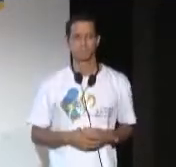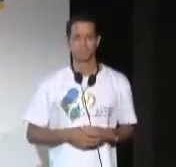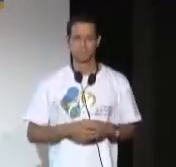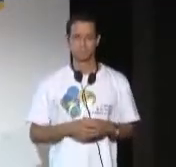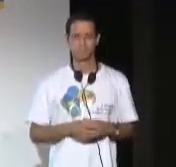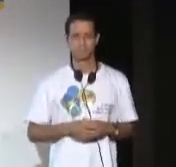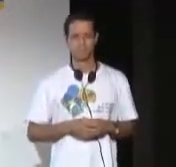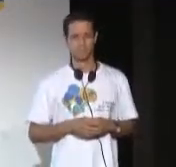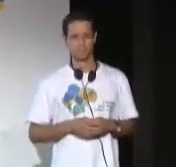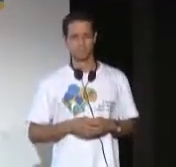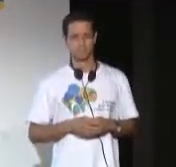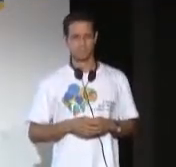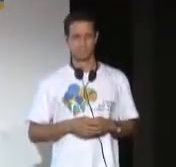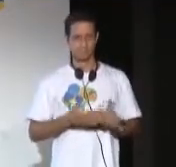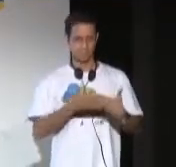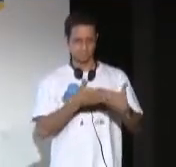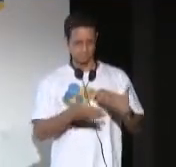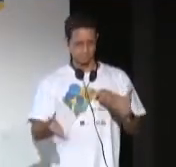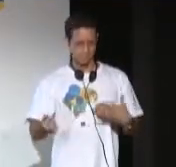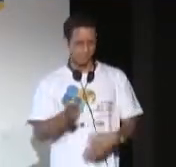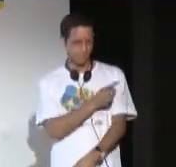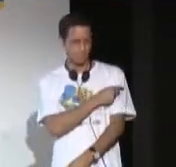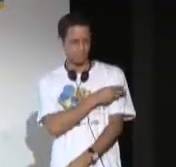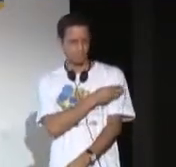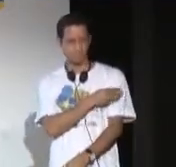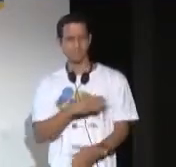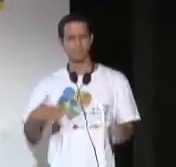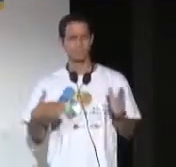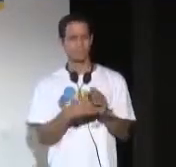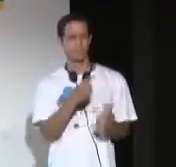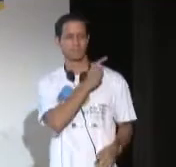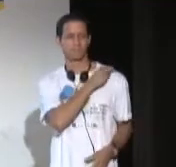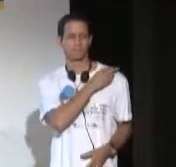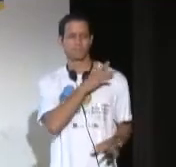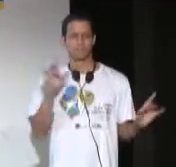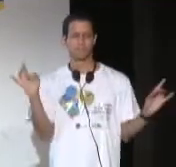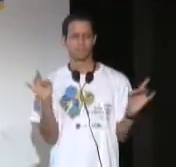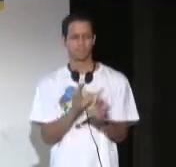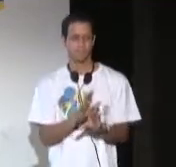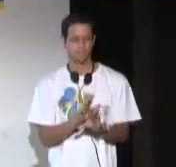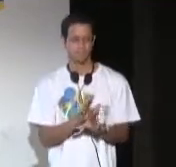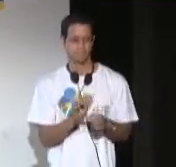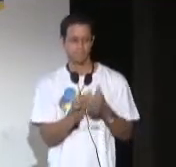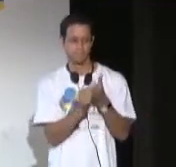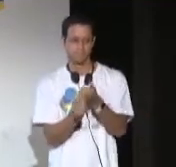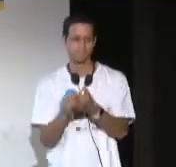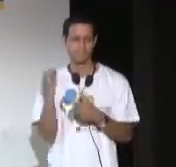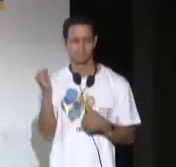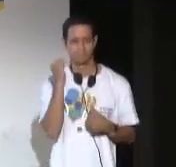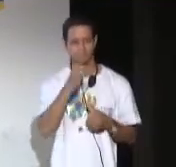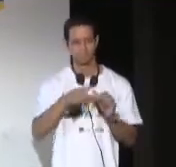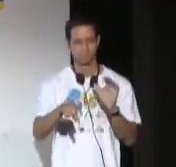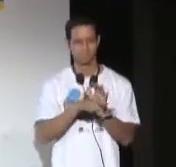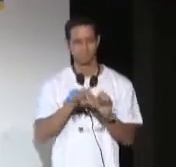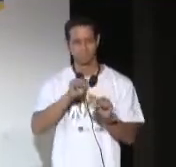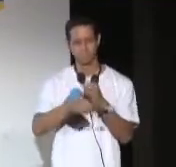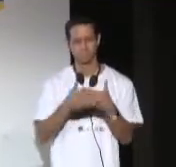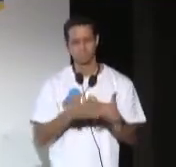desde das séries iniciais até o final do ensino médio. A gente considera que isso faz parte da formação